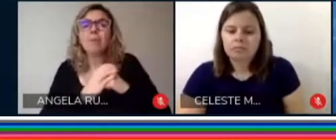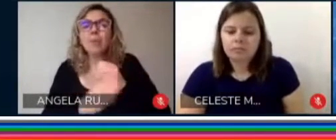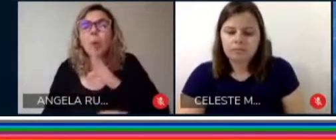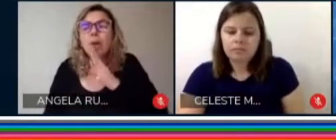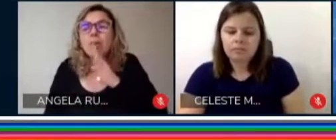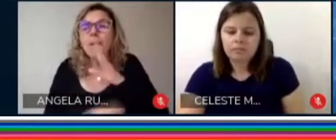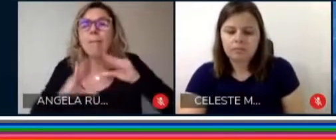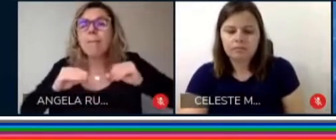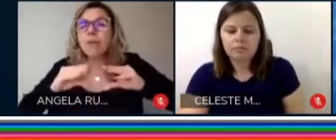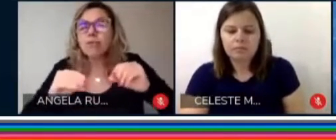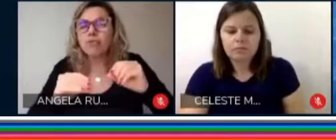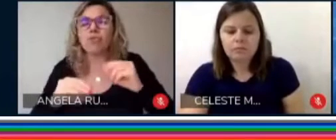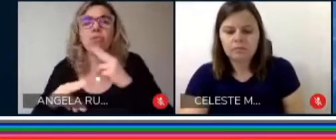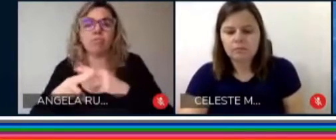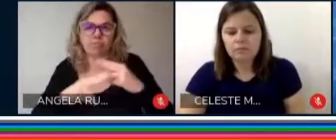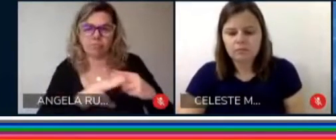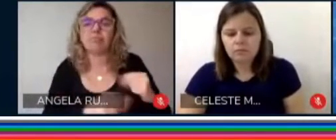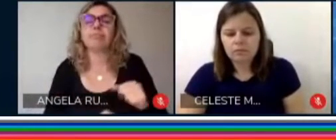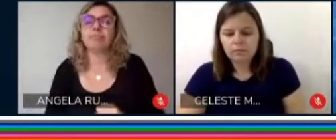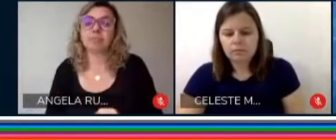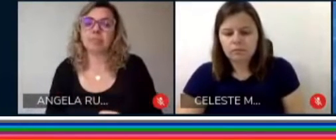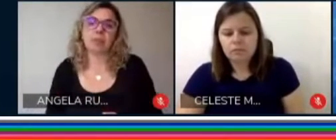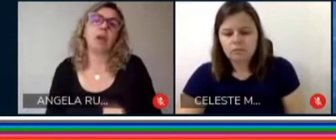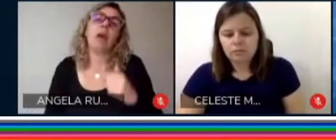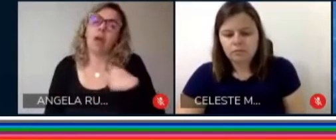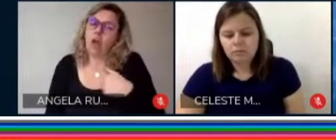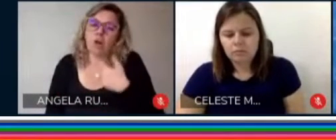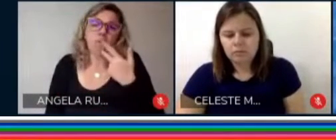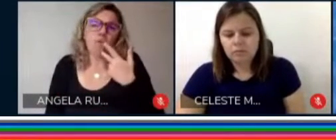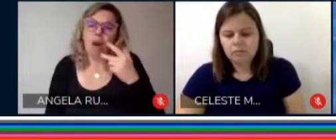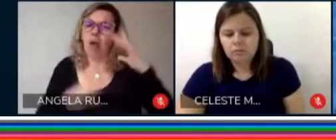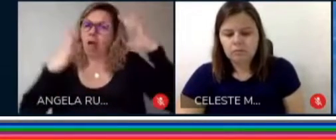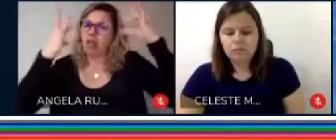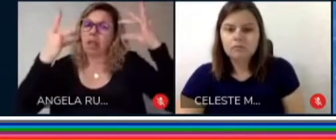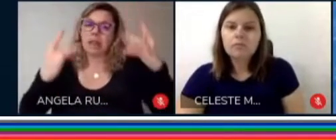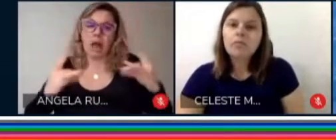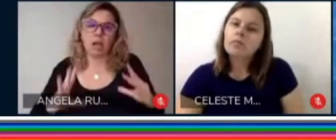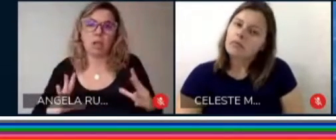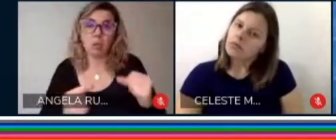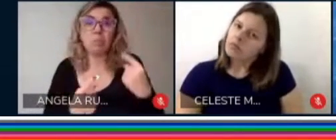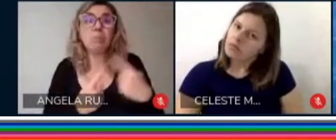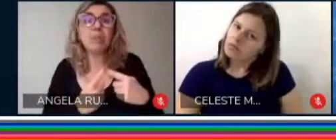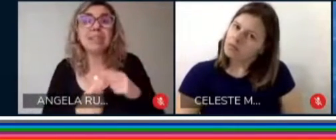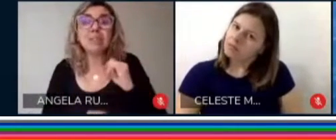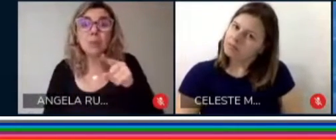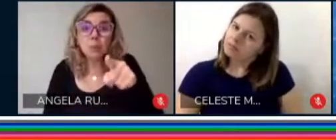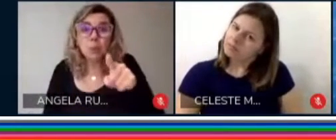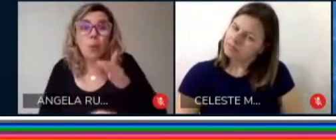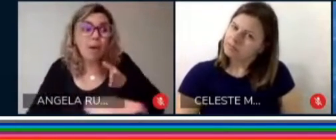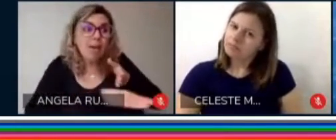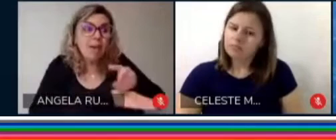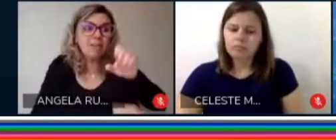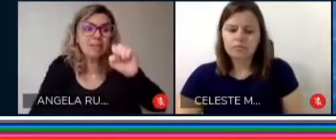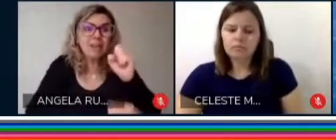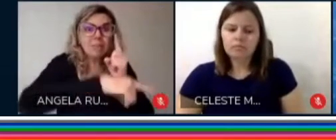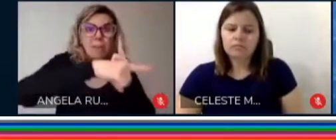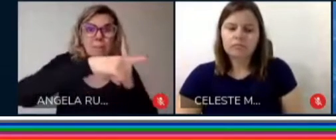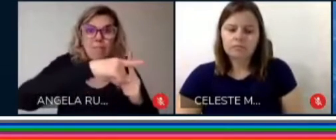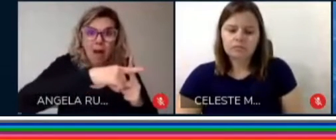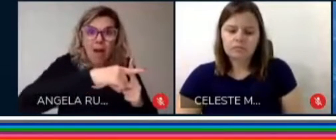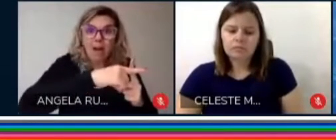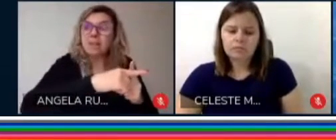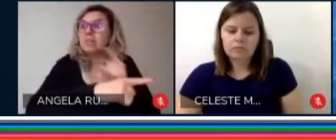participar. Não vou me ater a ela, porque, novamente, se eu pesquiso dentro do Sabe Mais e está disponível para